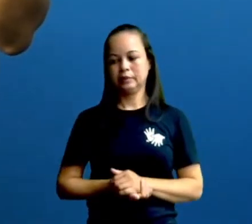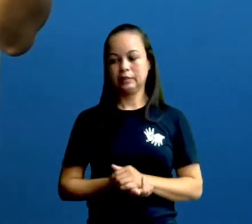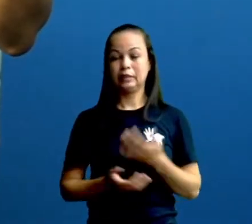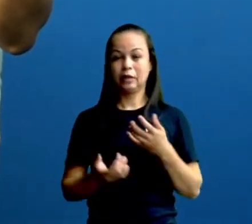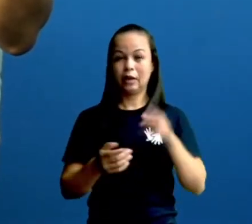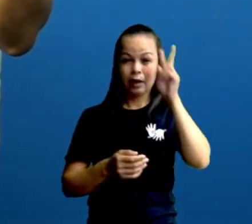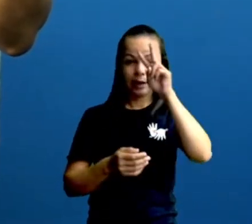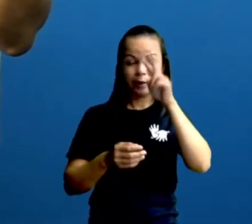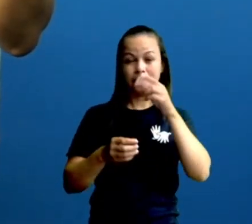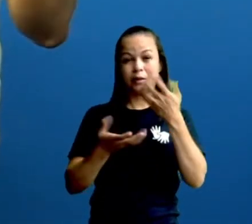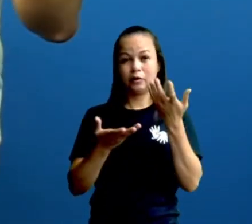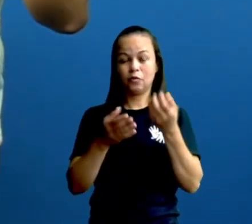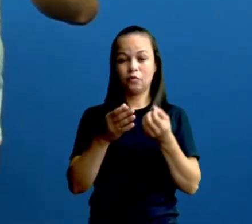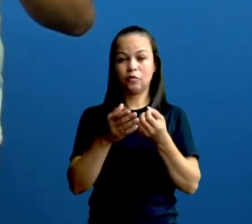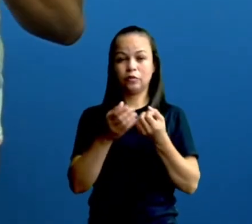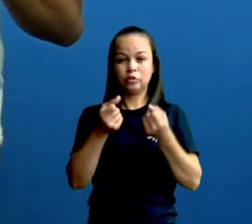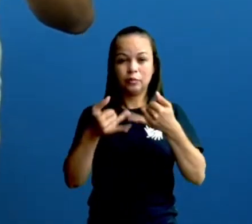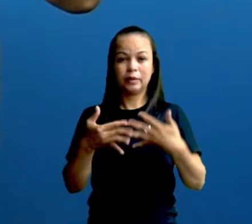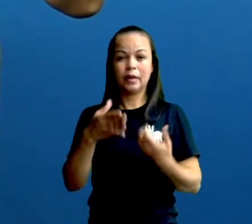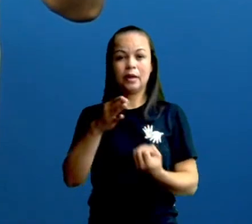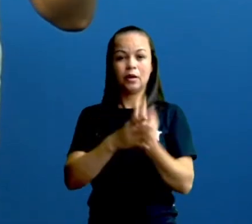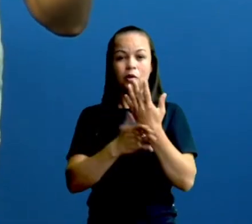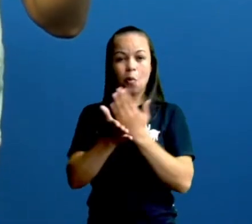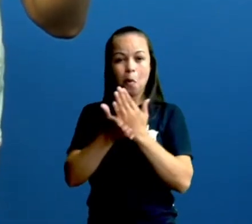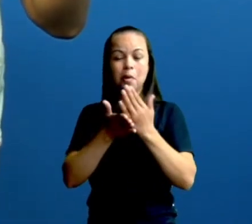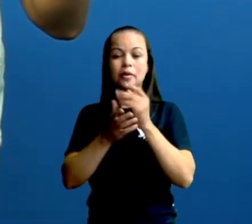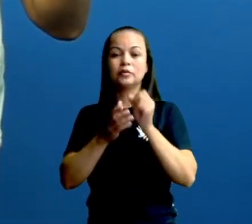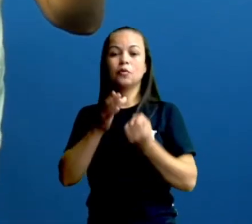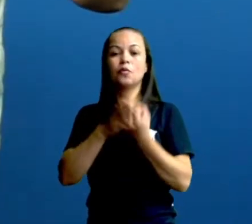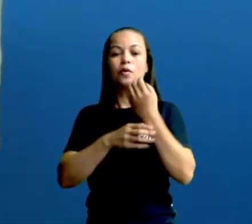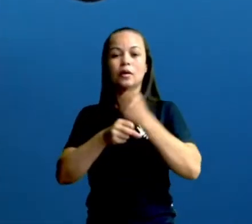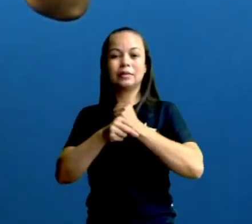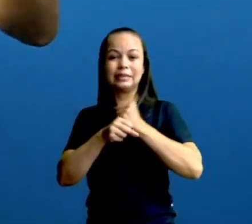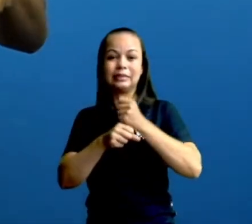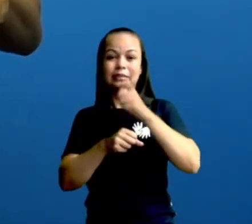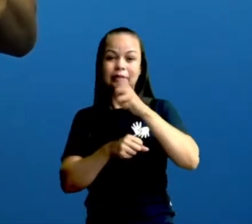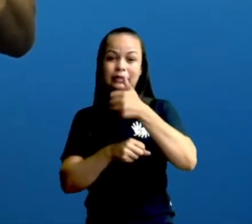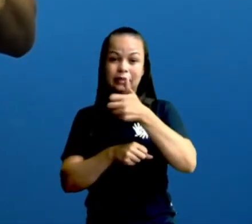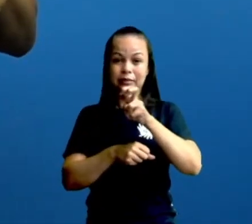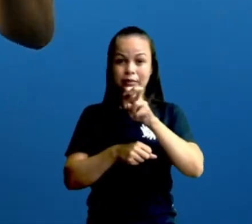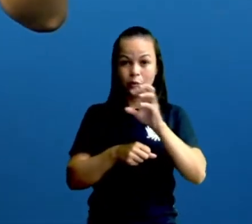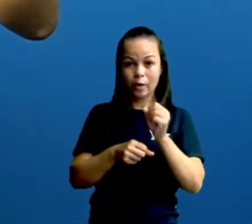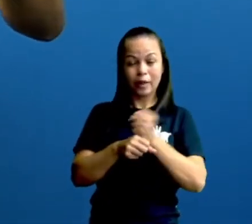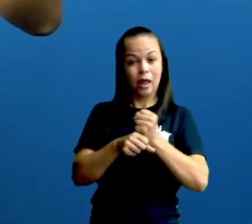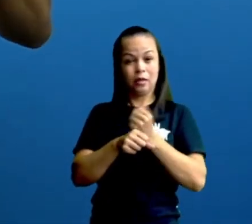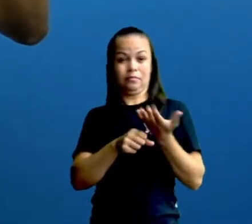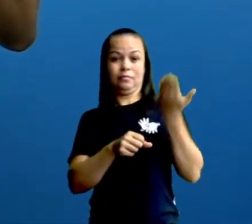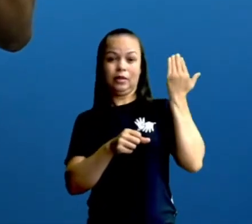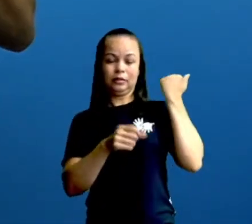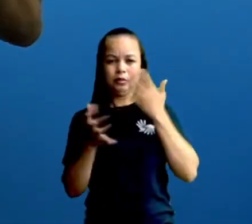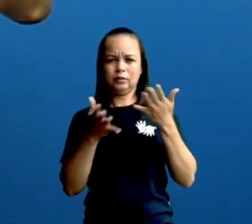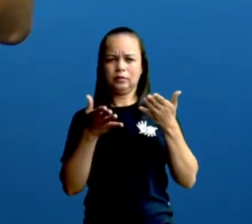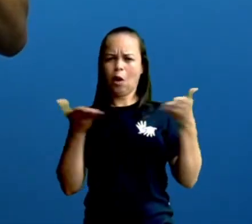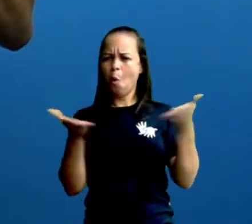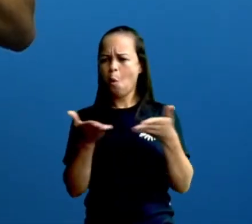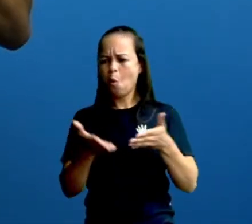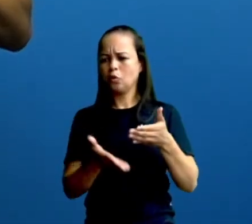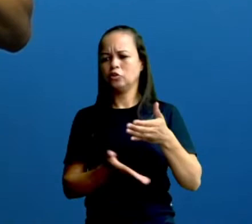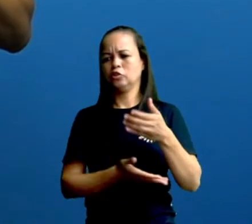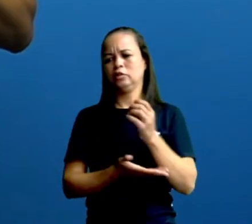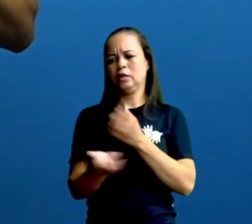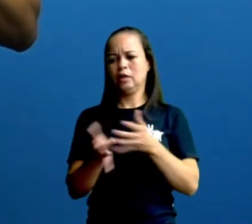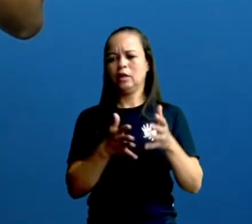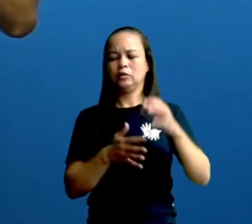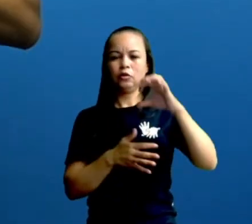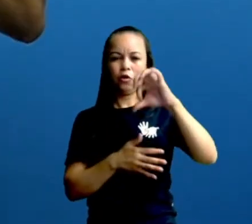foi criado há mais ou menos 150 anos. Então, quer dizer, o plástico que foi criado há 150 anos, ainda hoje, em torno de 91% está impactando a